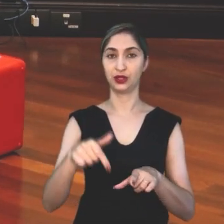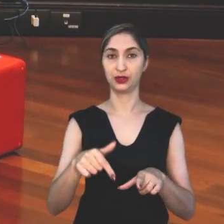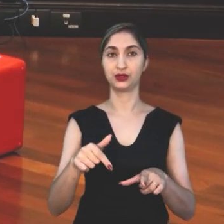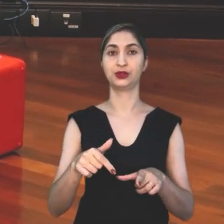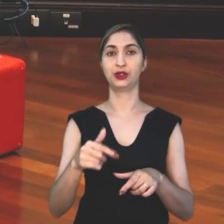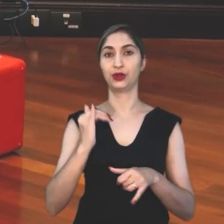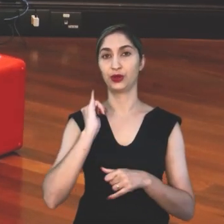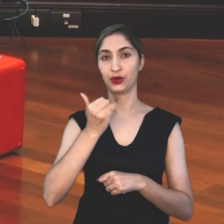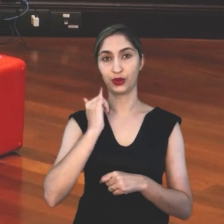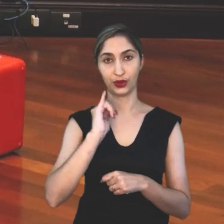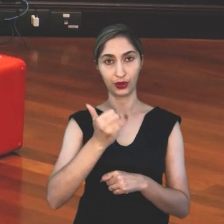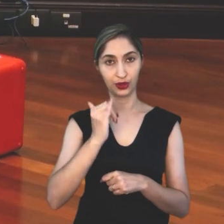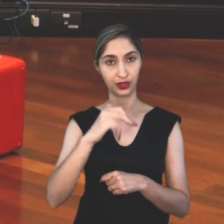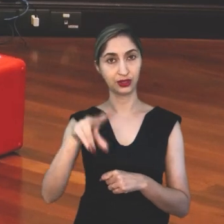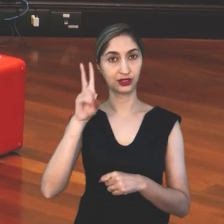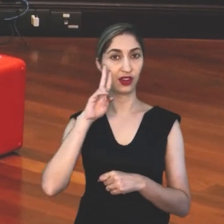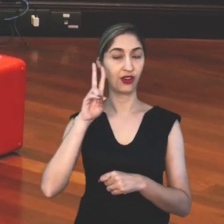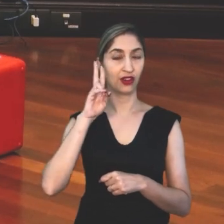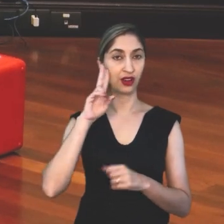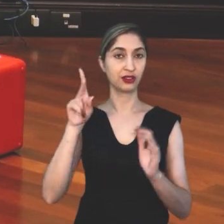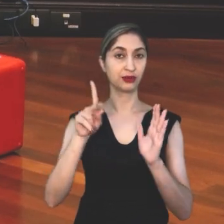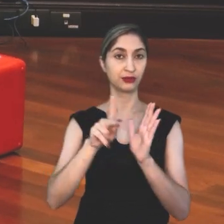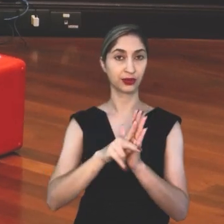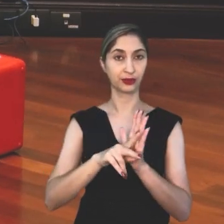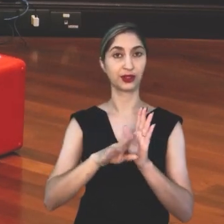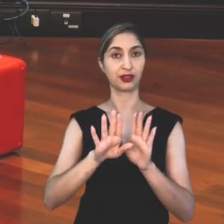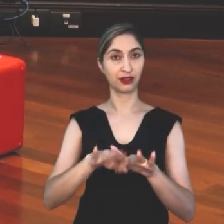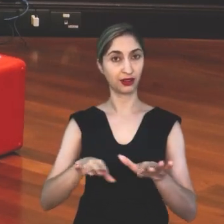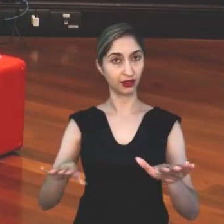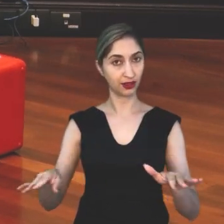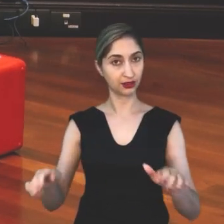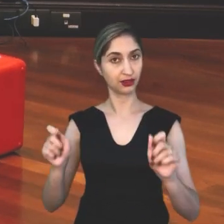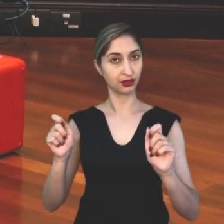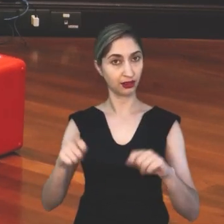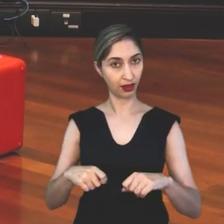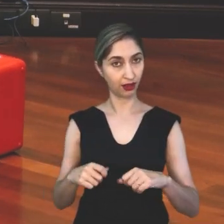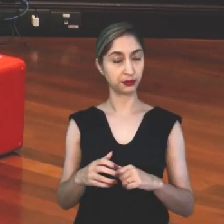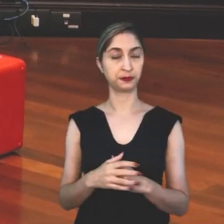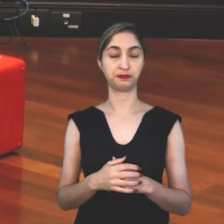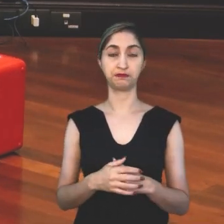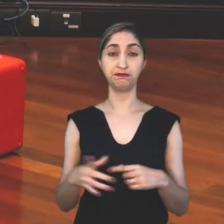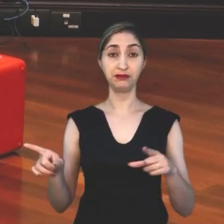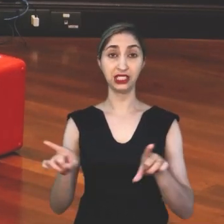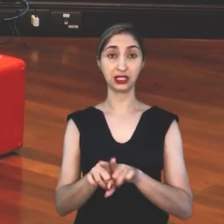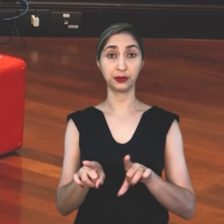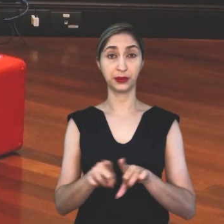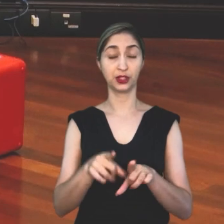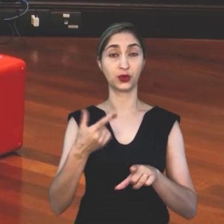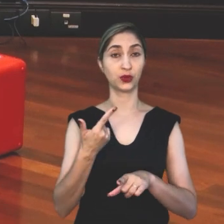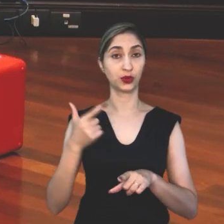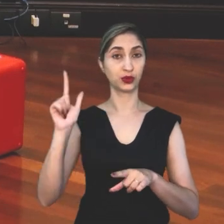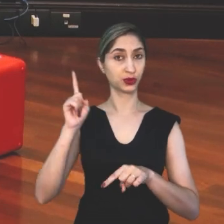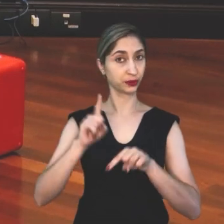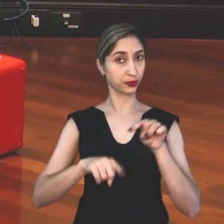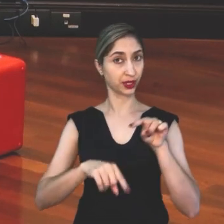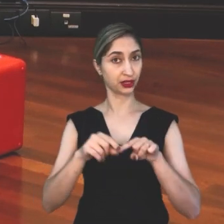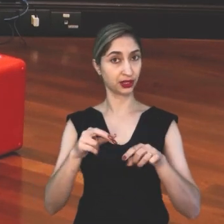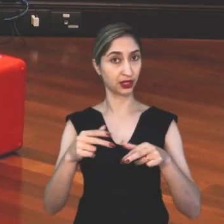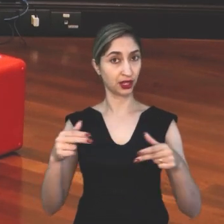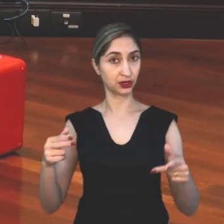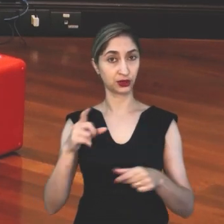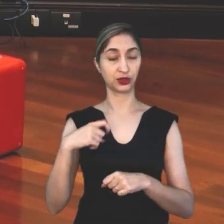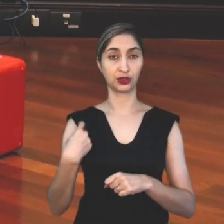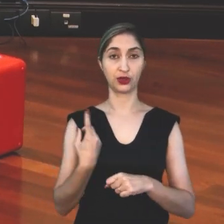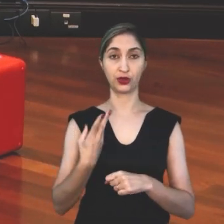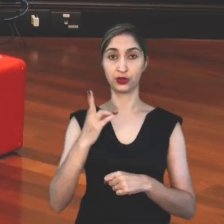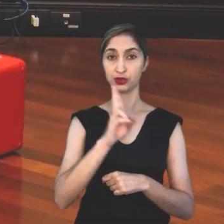esse elemento também para o texto, e aí a gente reconta para as crianças. Tem aqui alguns materiais